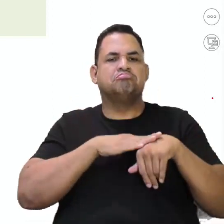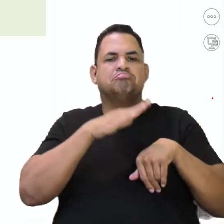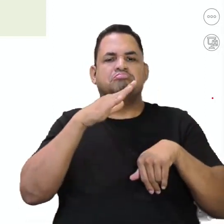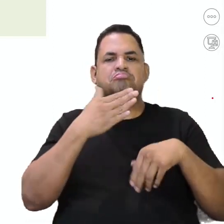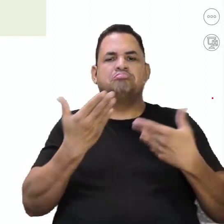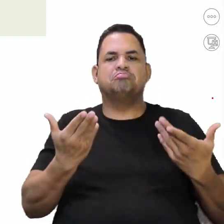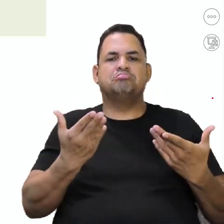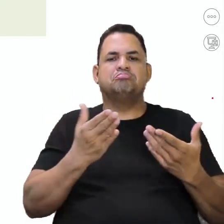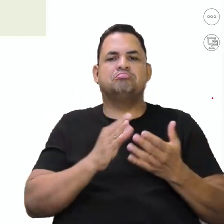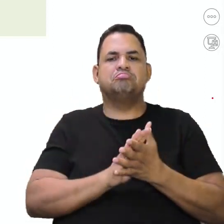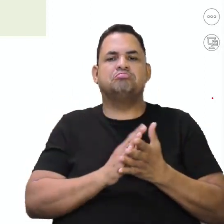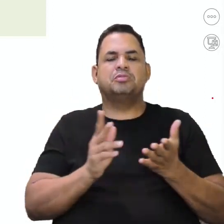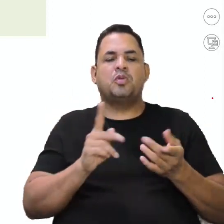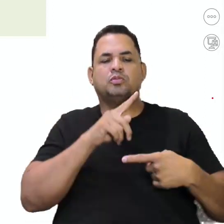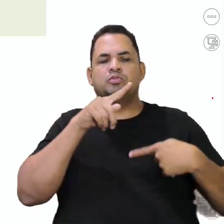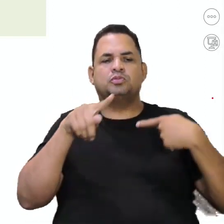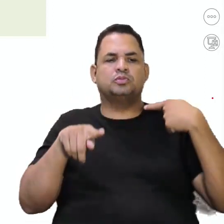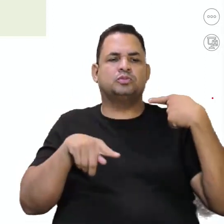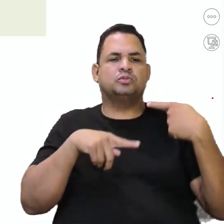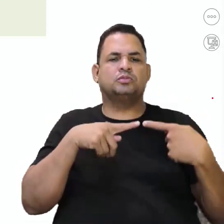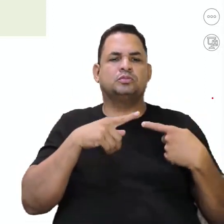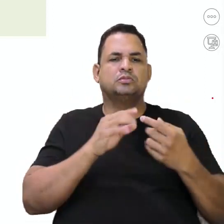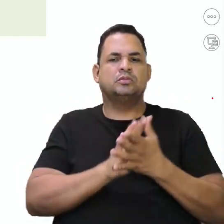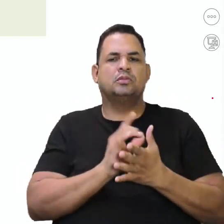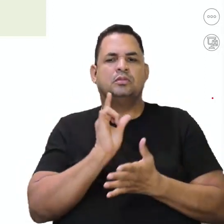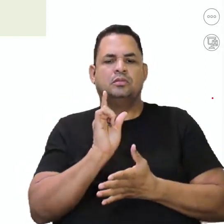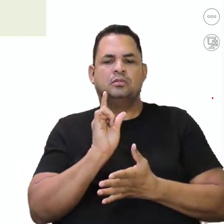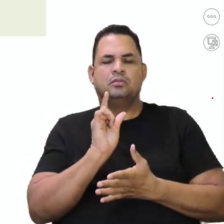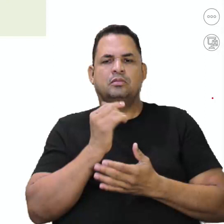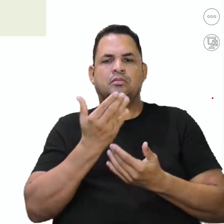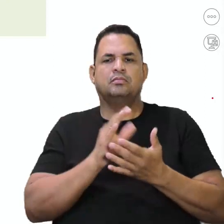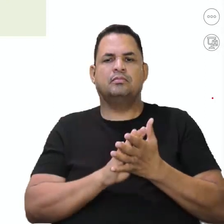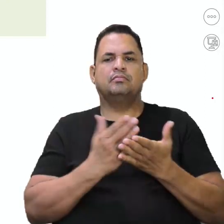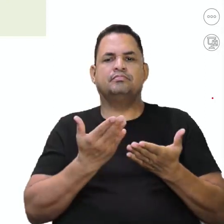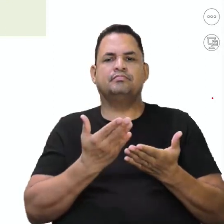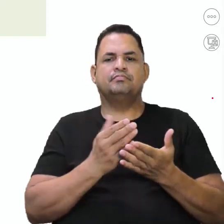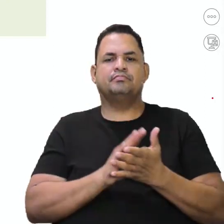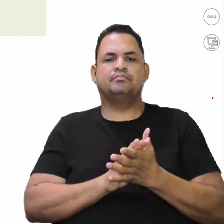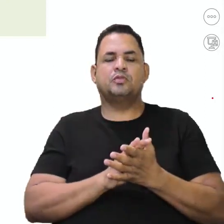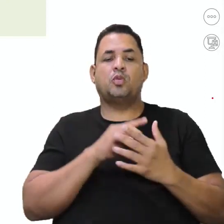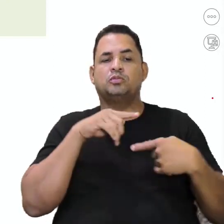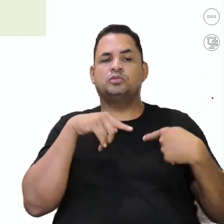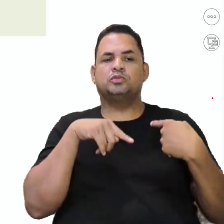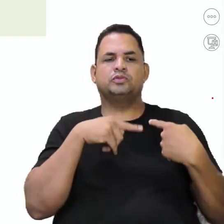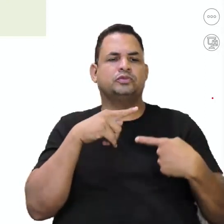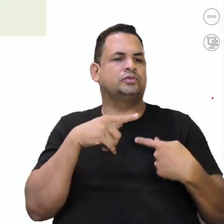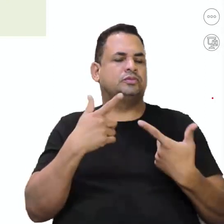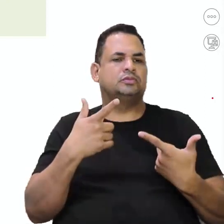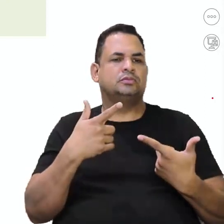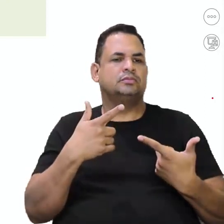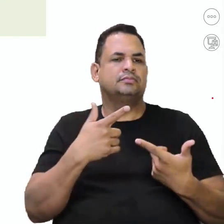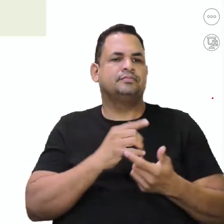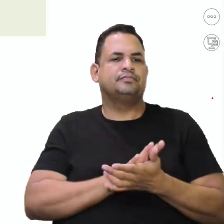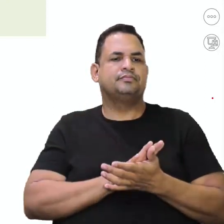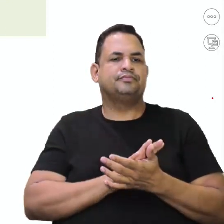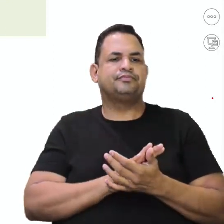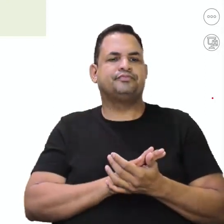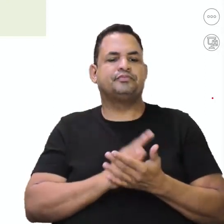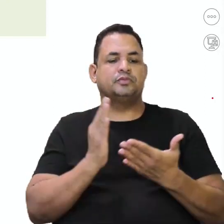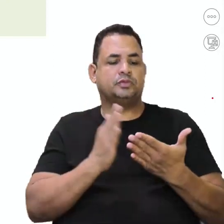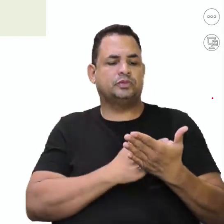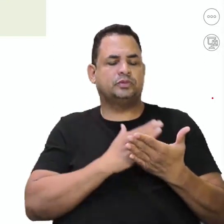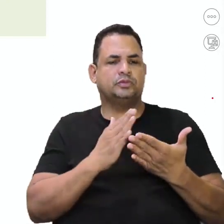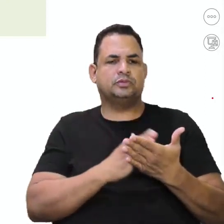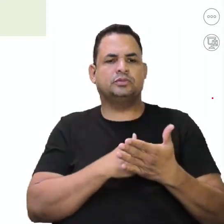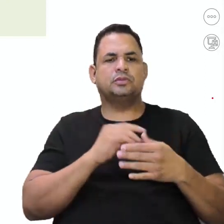já que o propósito, o objetivo, a palavra purpose significa isso, propósito, objetivo do flyer,